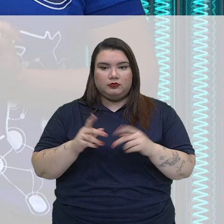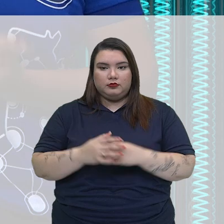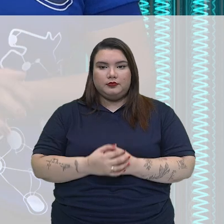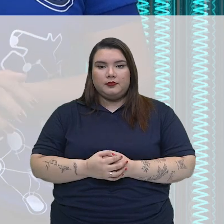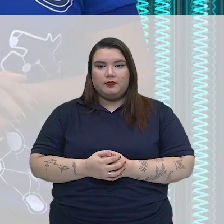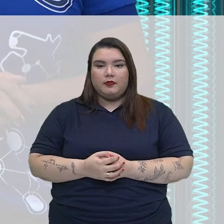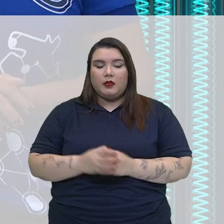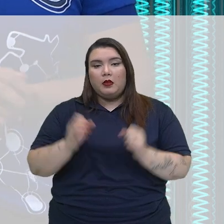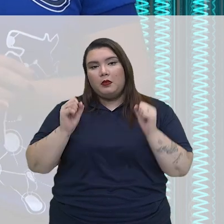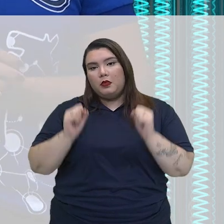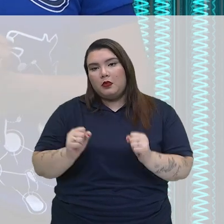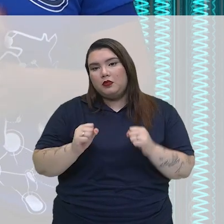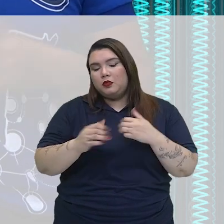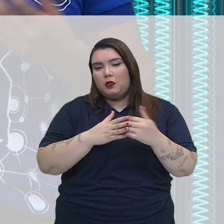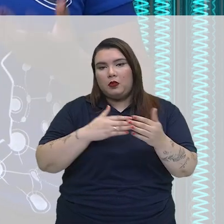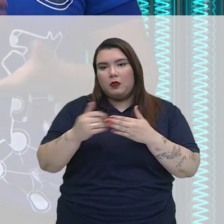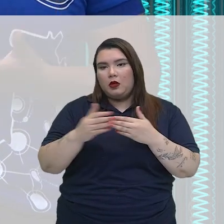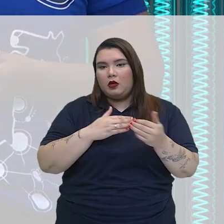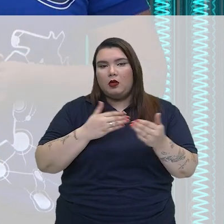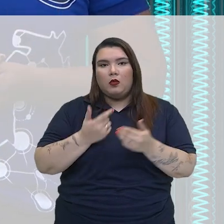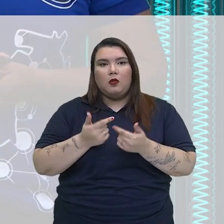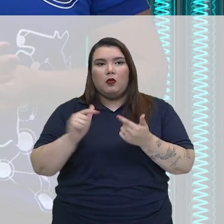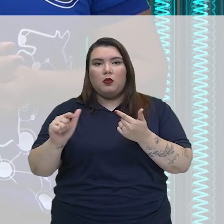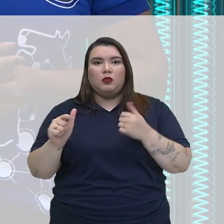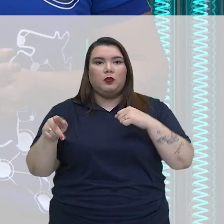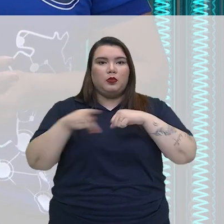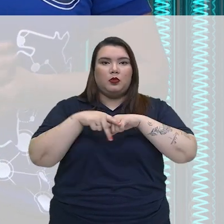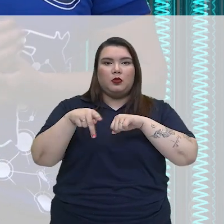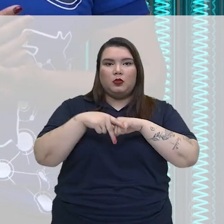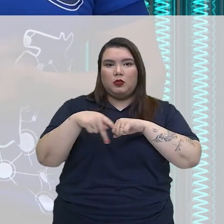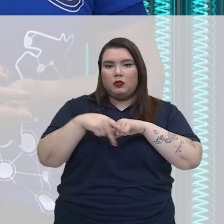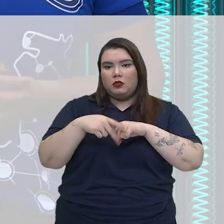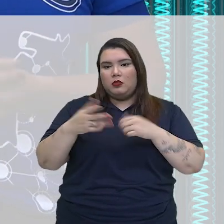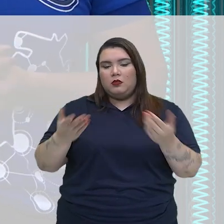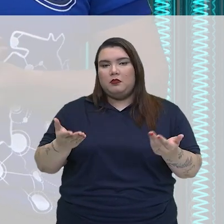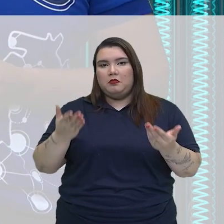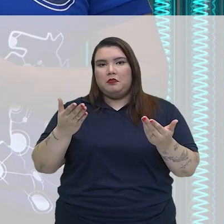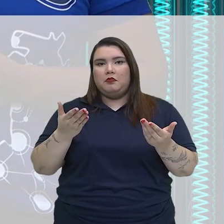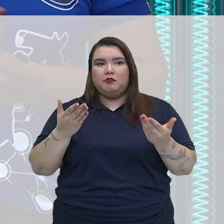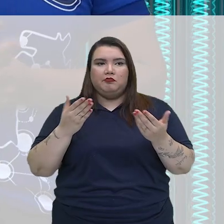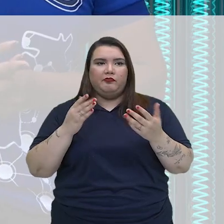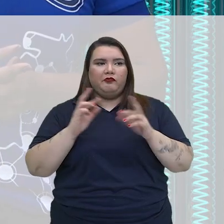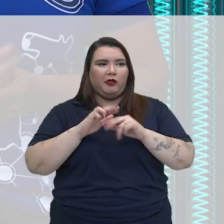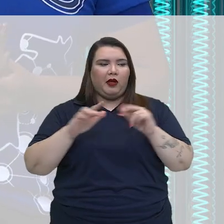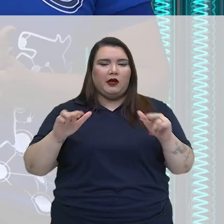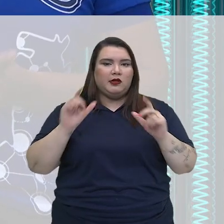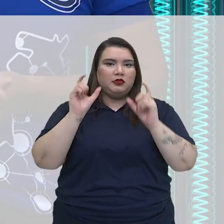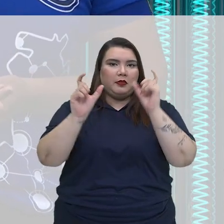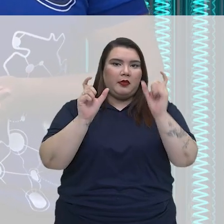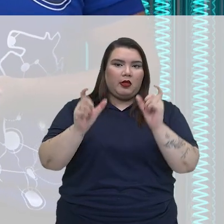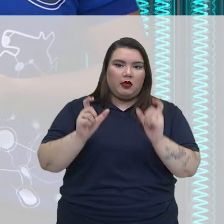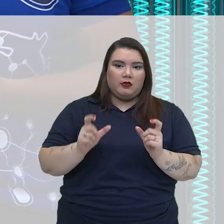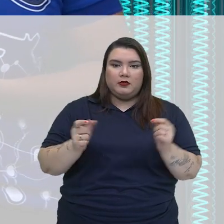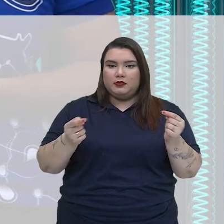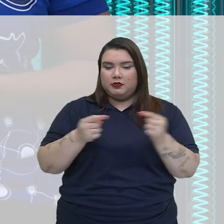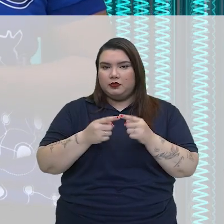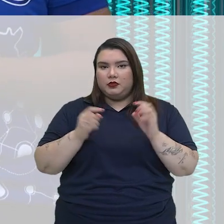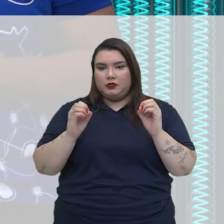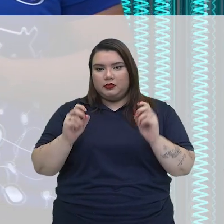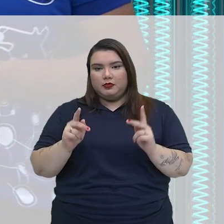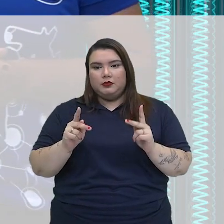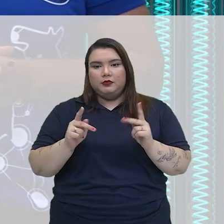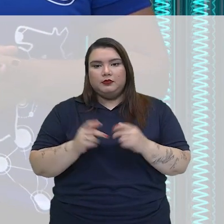ok? Pode ser qualquer outro pronome aí, my friends, they are, we are,